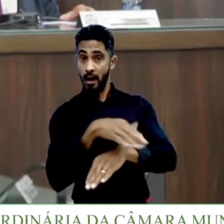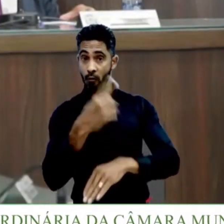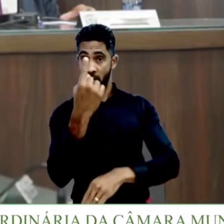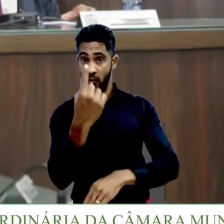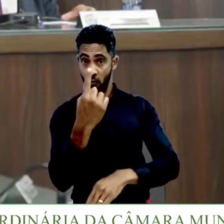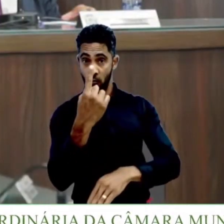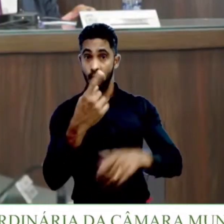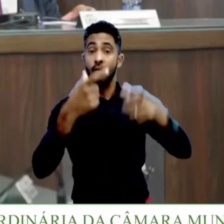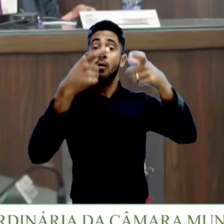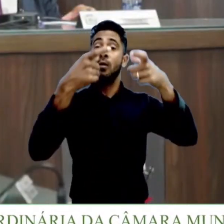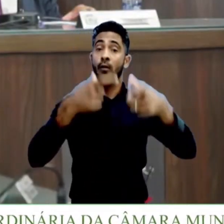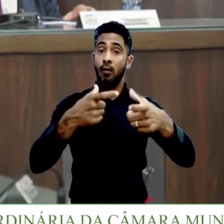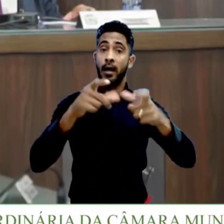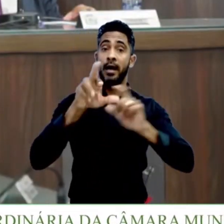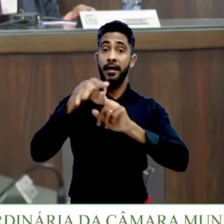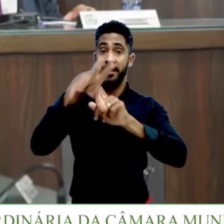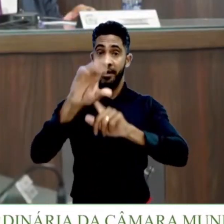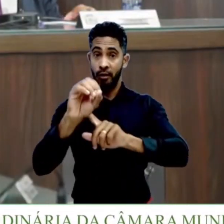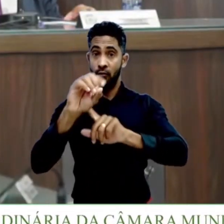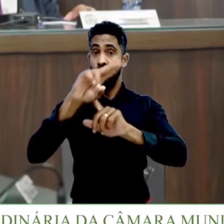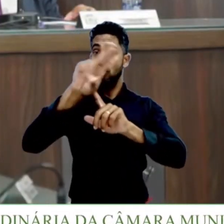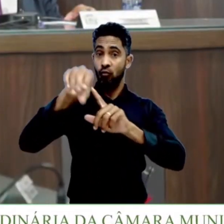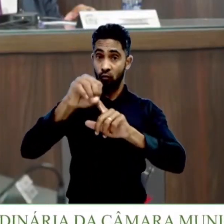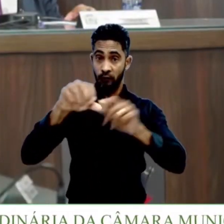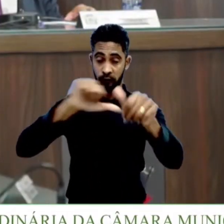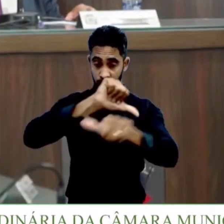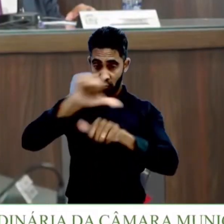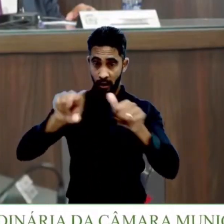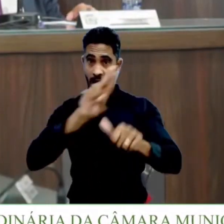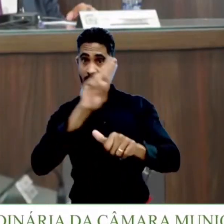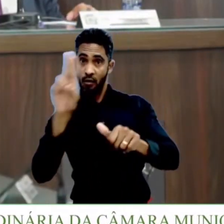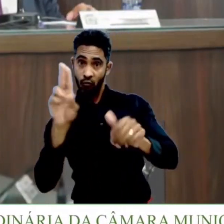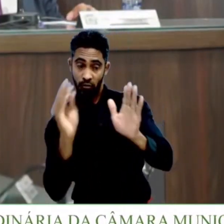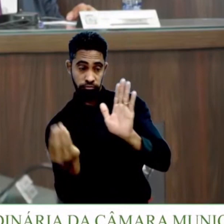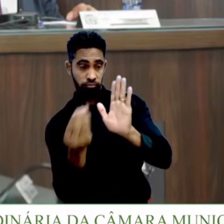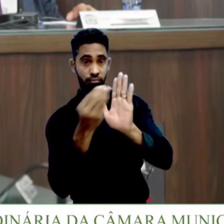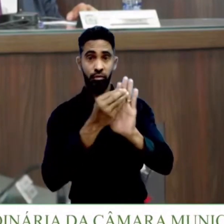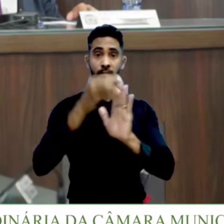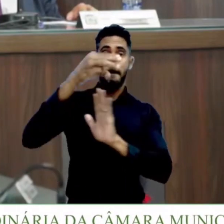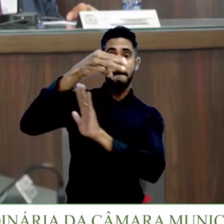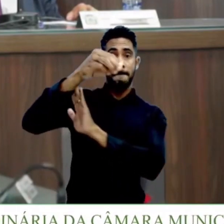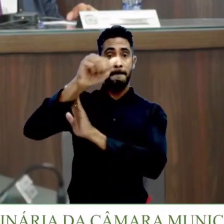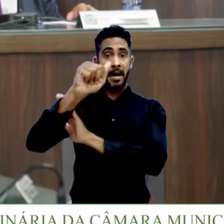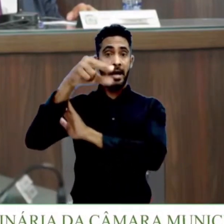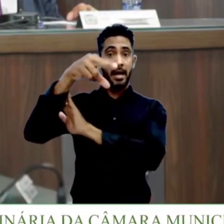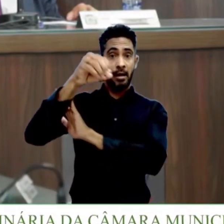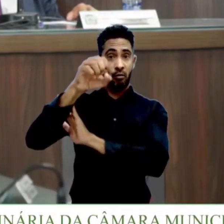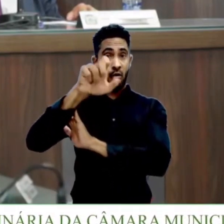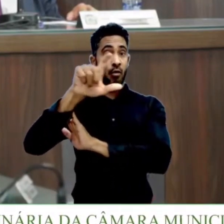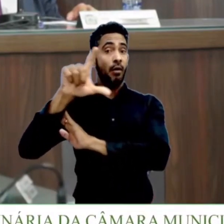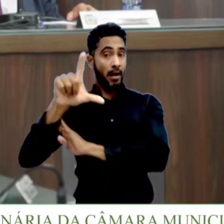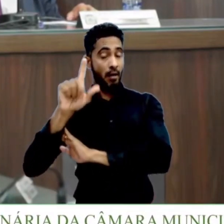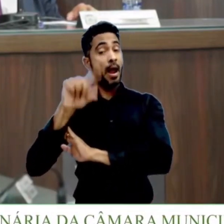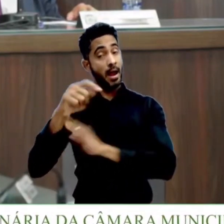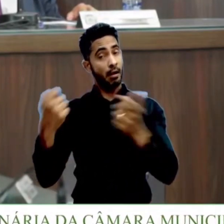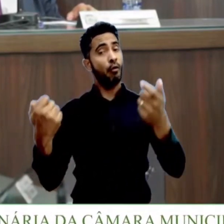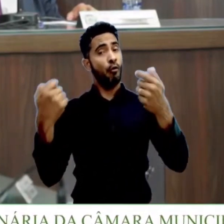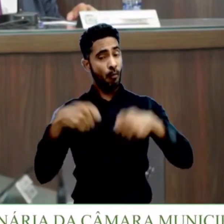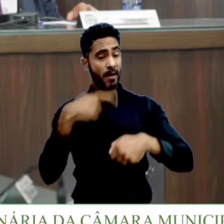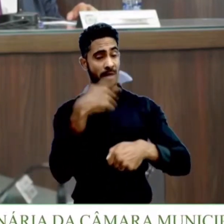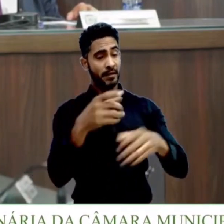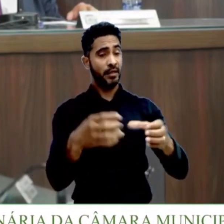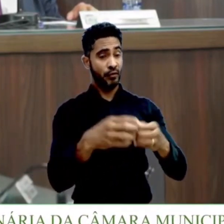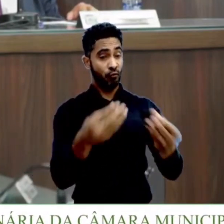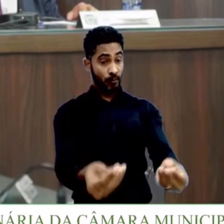1, localizada no bairro Rio Novo, de Rua Manuel Justino dos Santos. É de competência dessa comissão